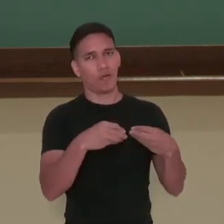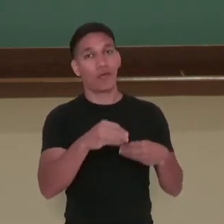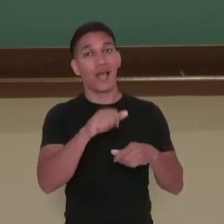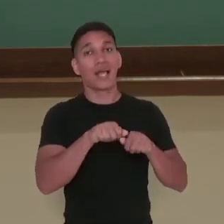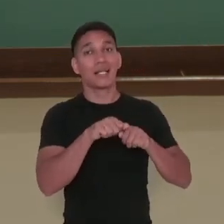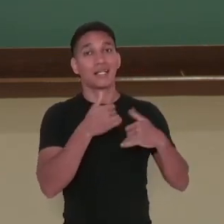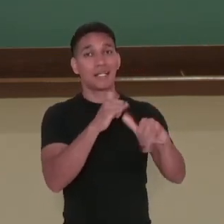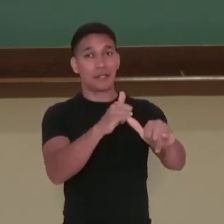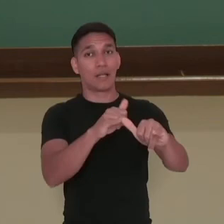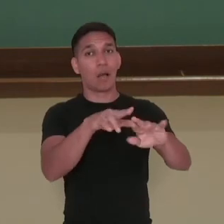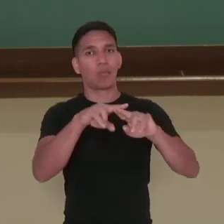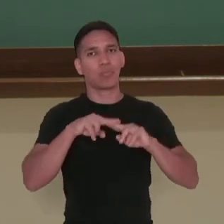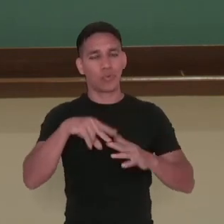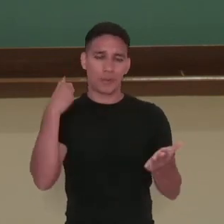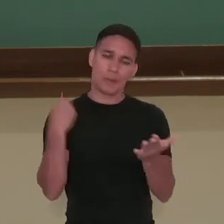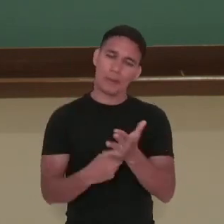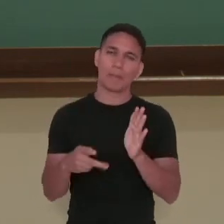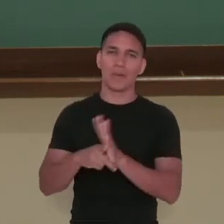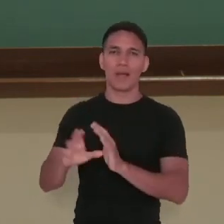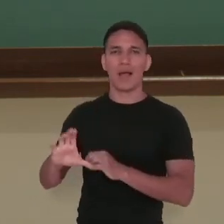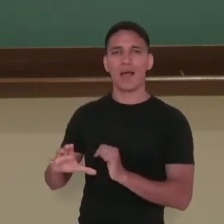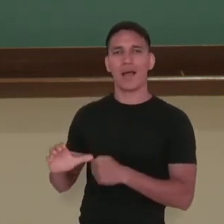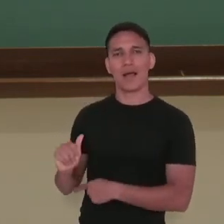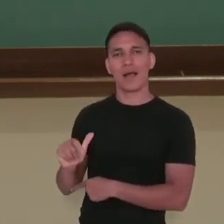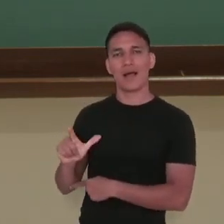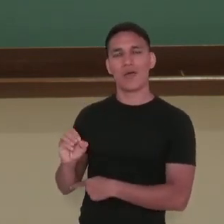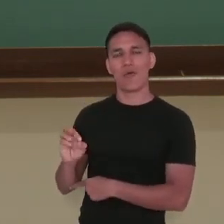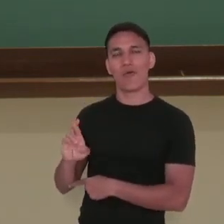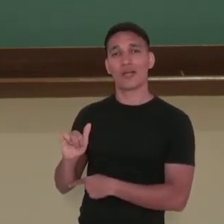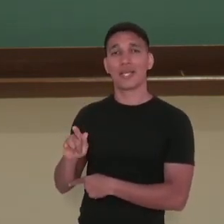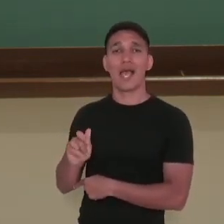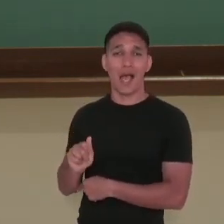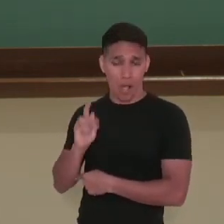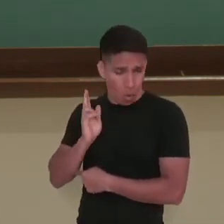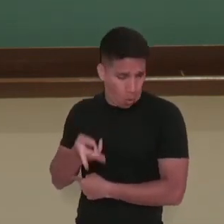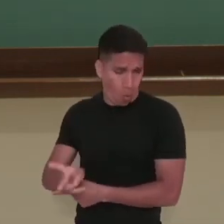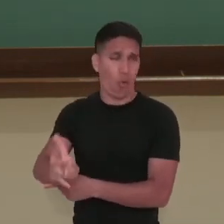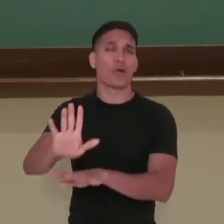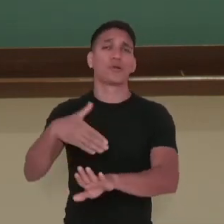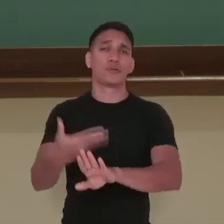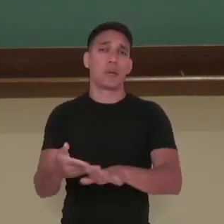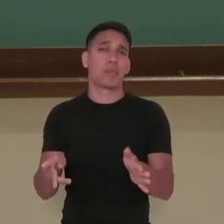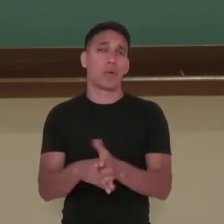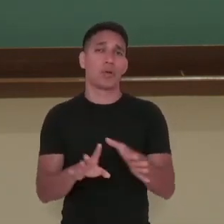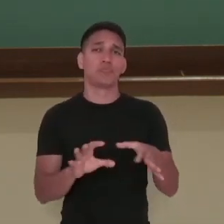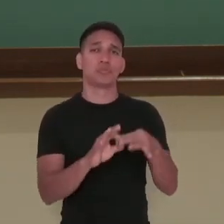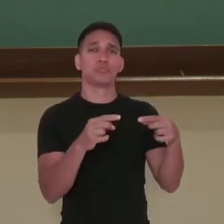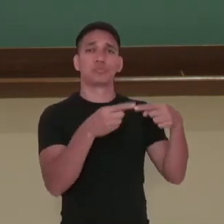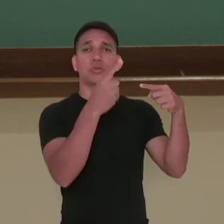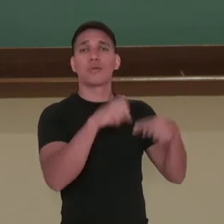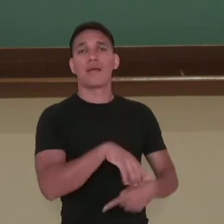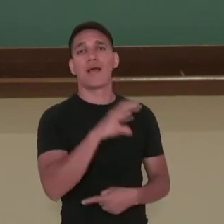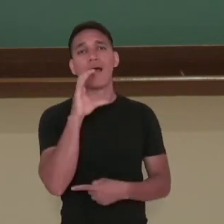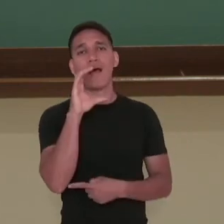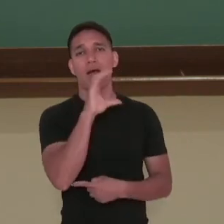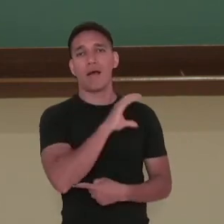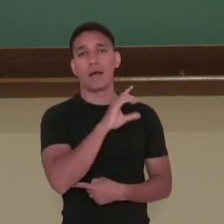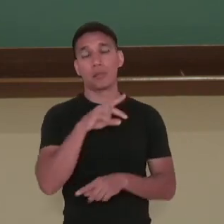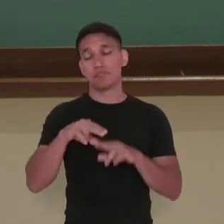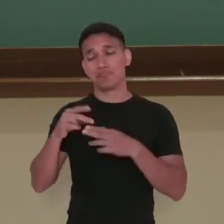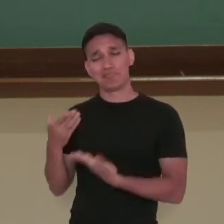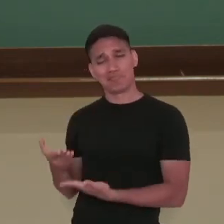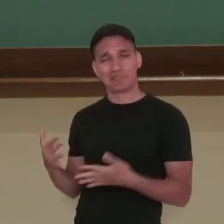essa unidade caloria, ela ficou ainda para o calor. A caloria é uma medida do